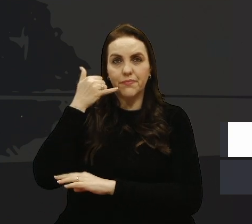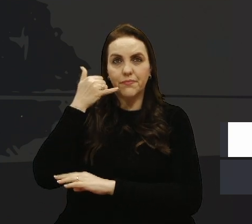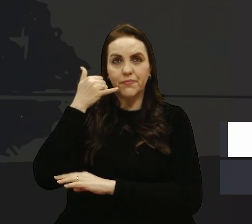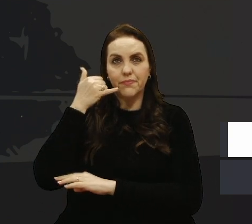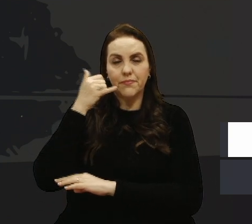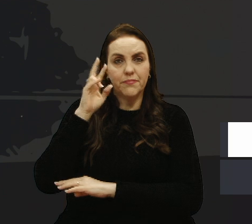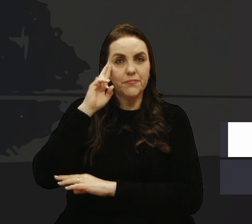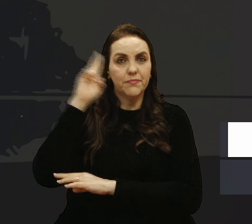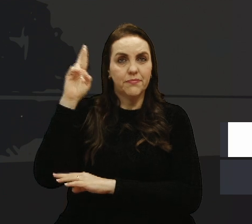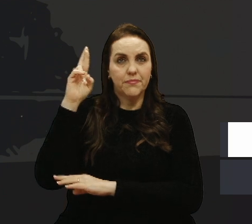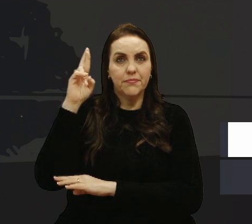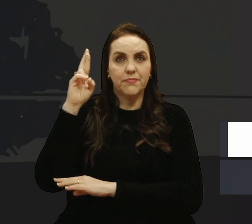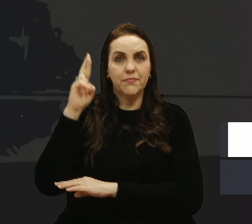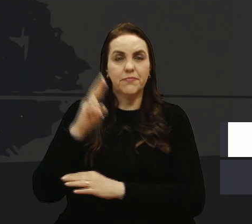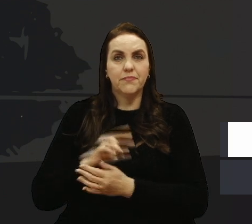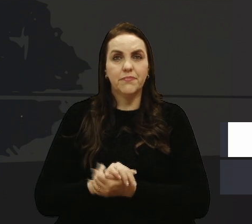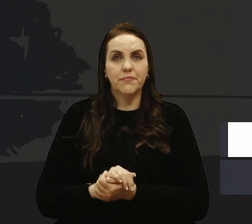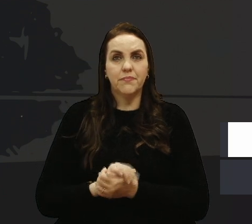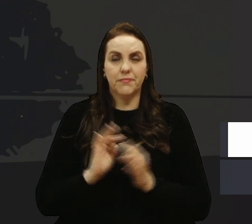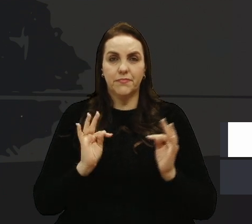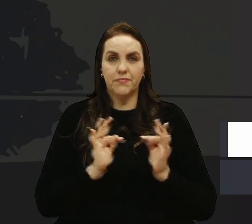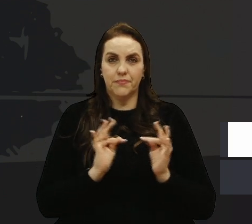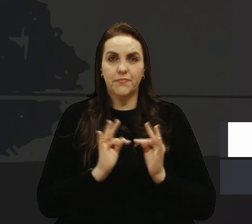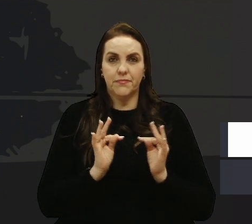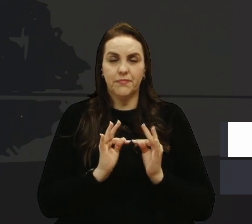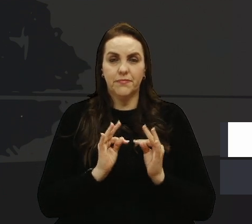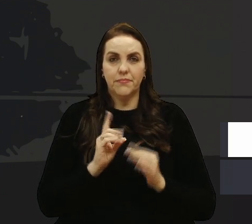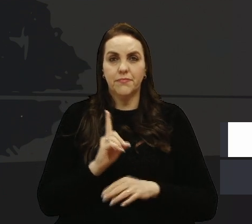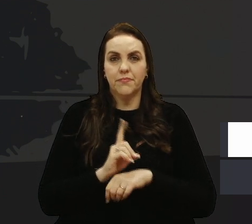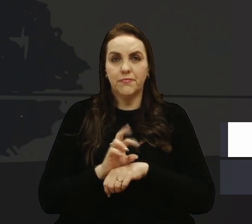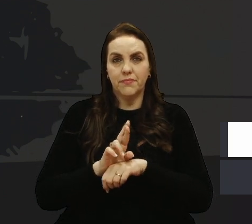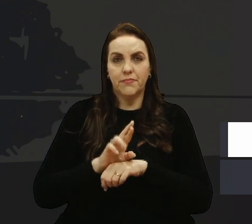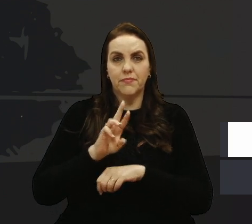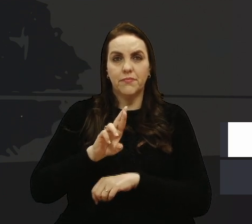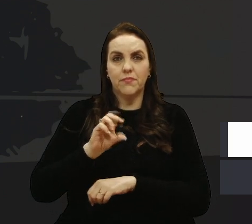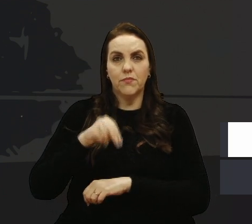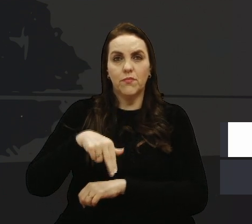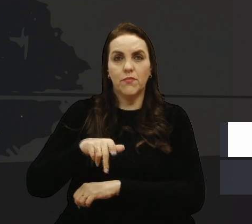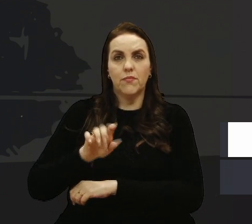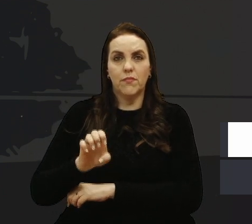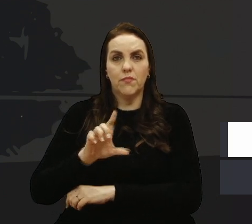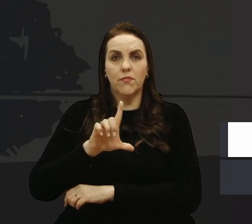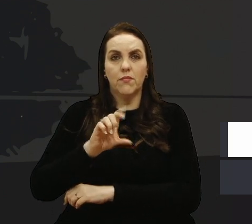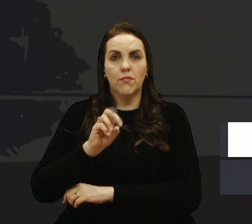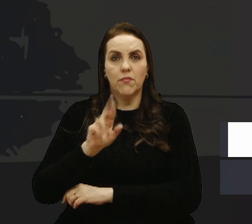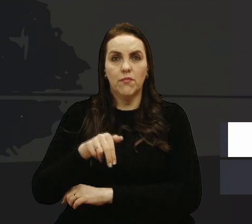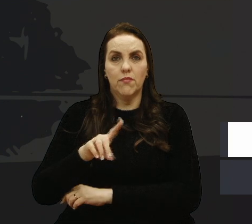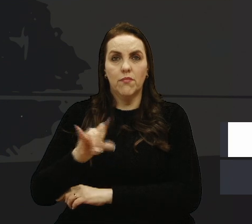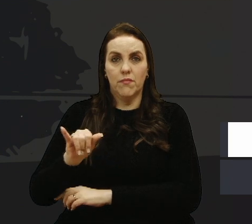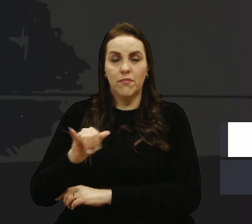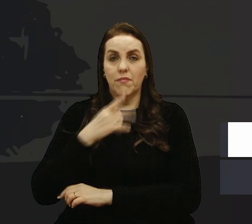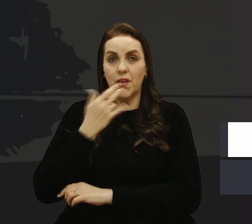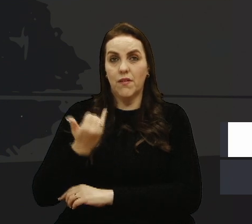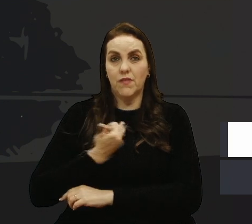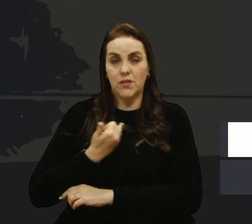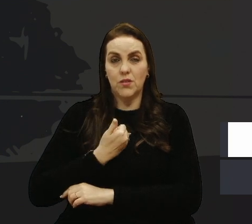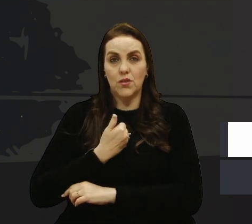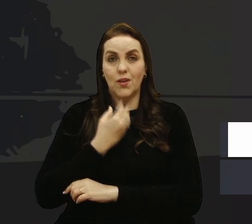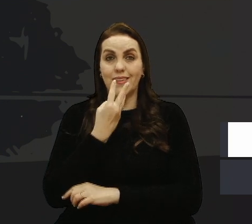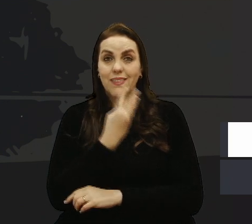nosso diretor técnico, Dr. Roque Lorandi, me dizendo que nós tínhamos 3 bolsas de O